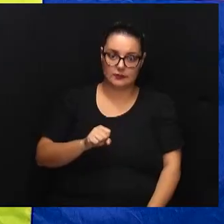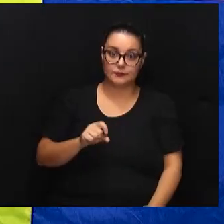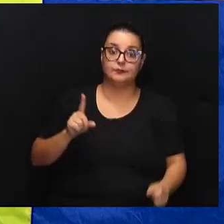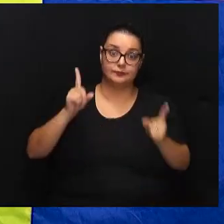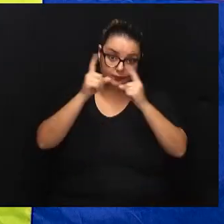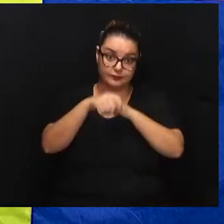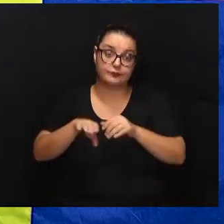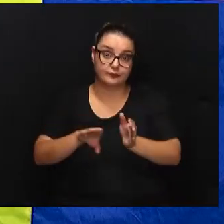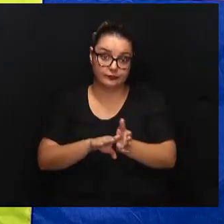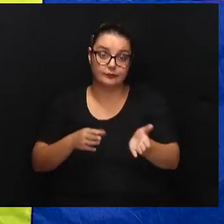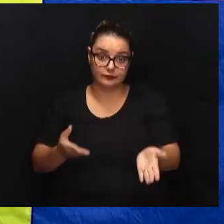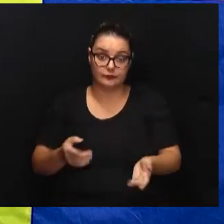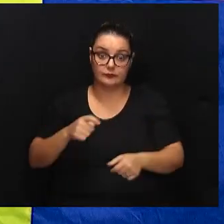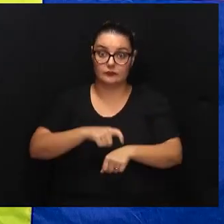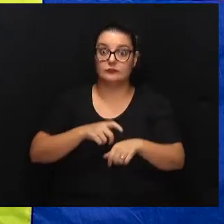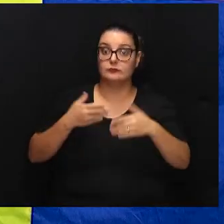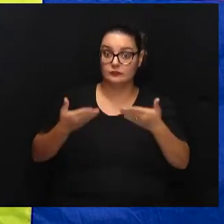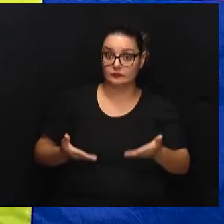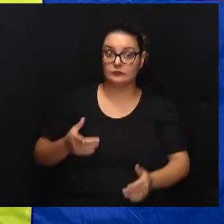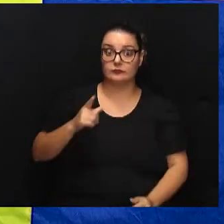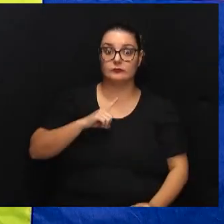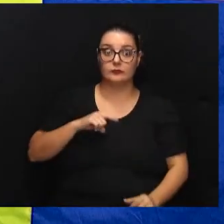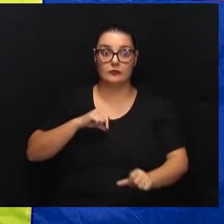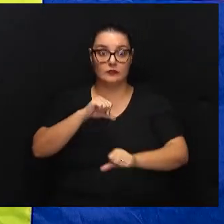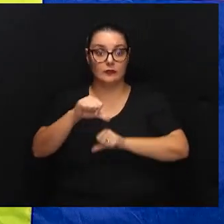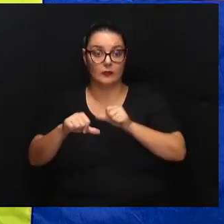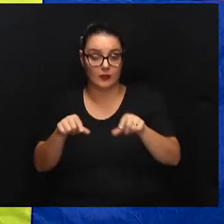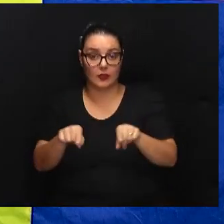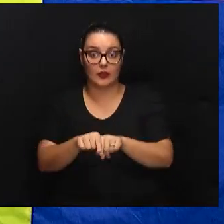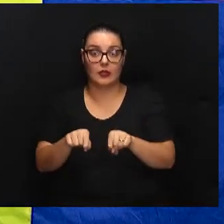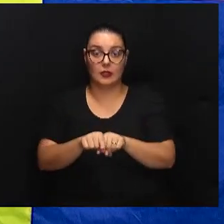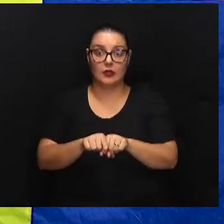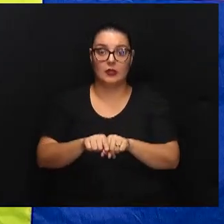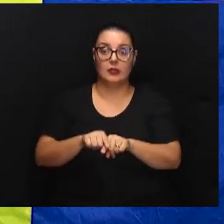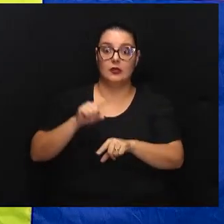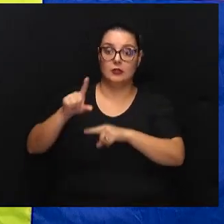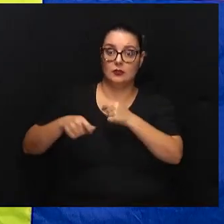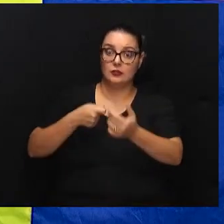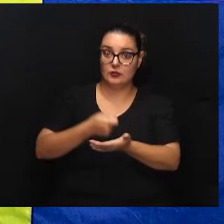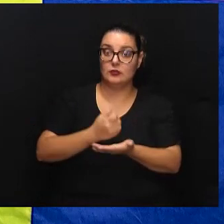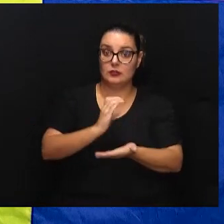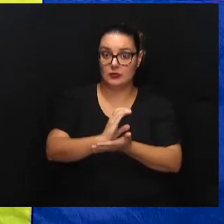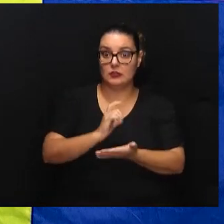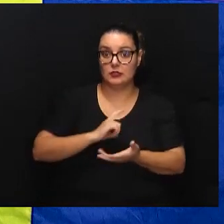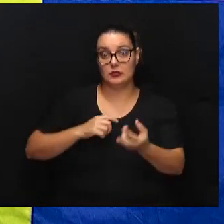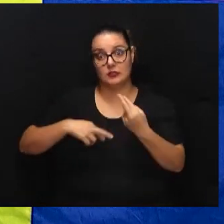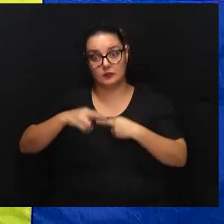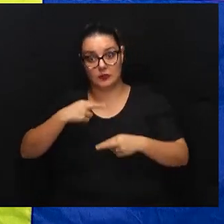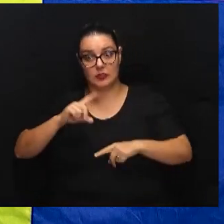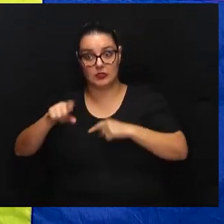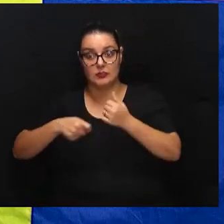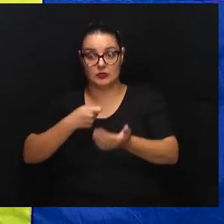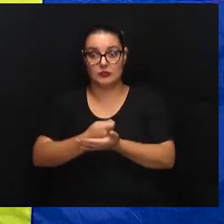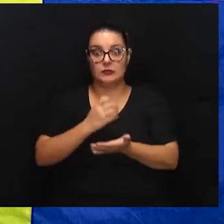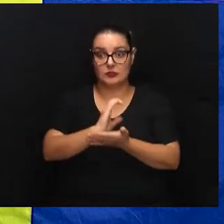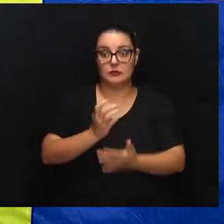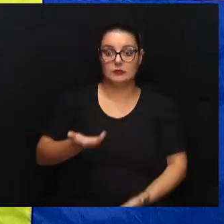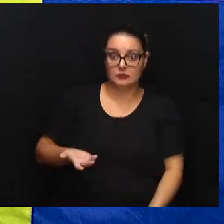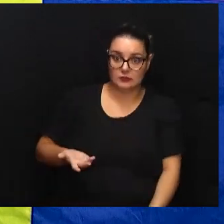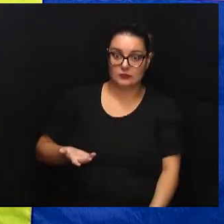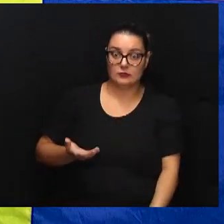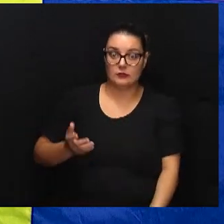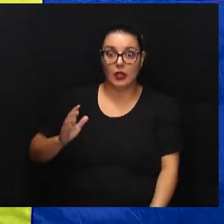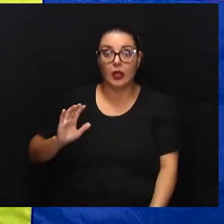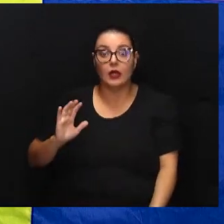uma mudança, inclusive, das emendas, né, que a gente tem a instalação das emendas na cidade de Campinas, ela acontece basicamente, né, ela tem